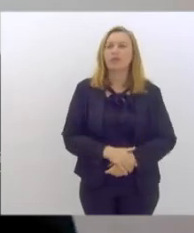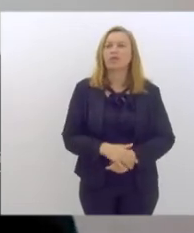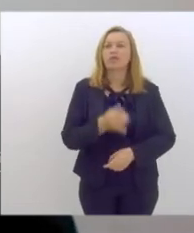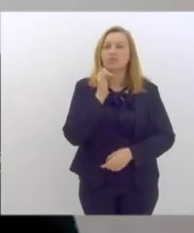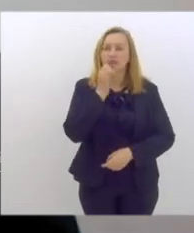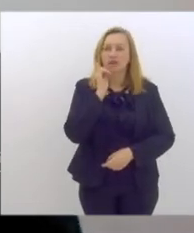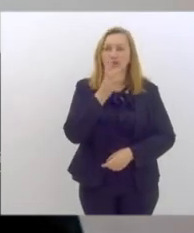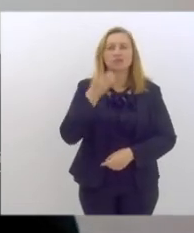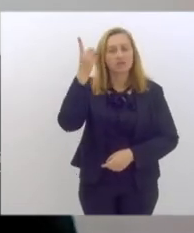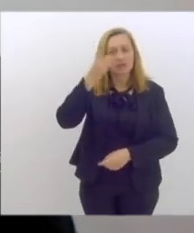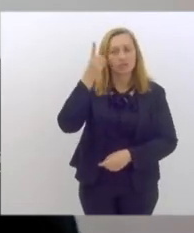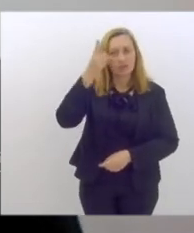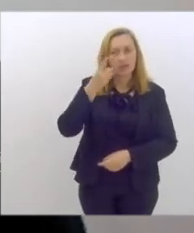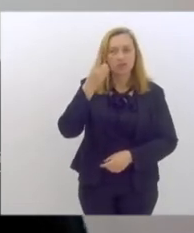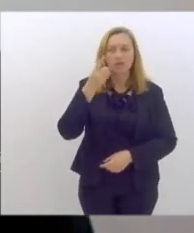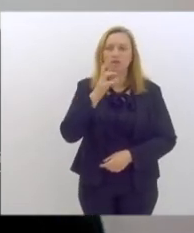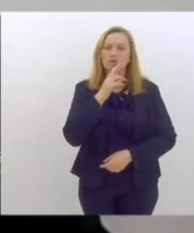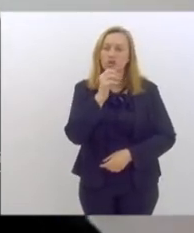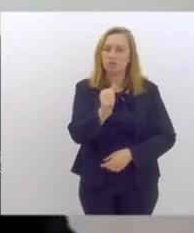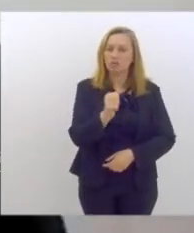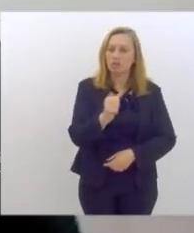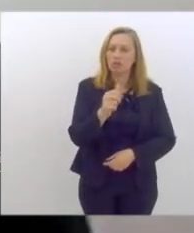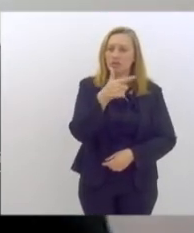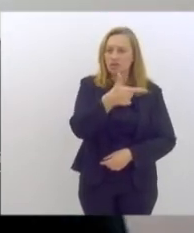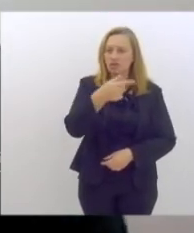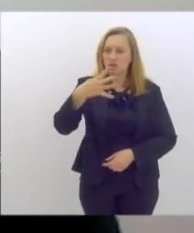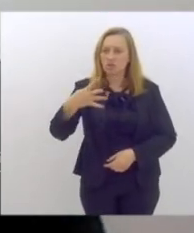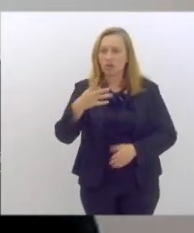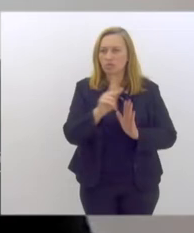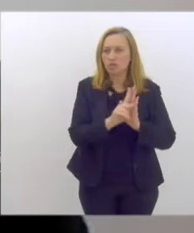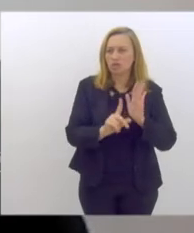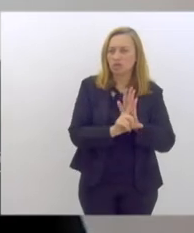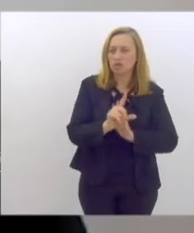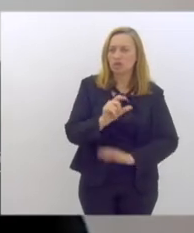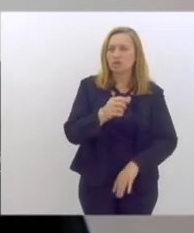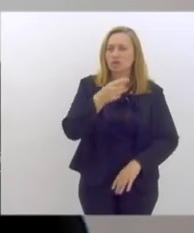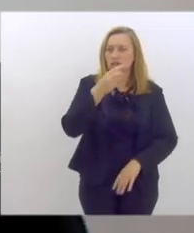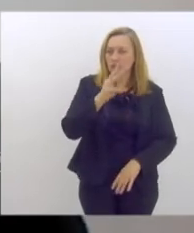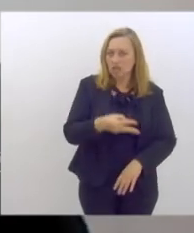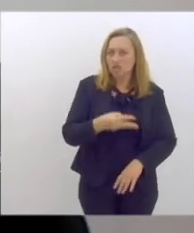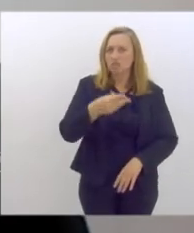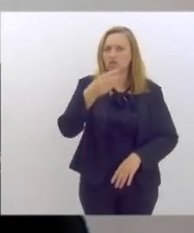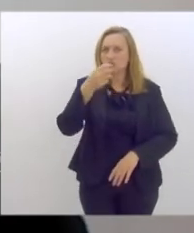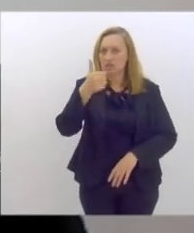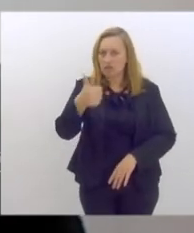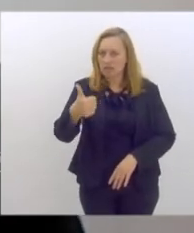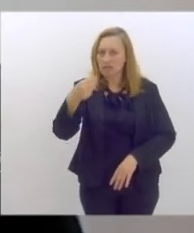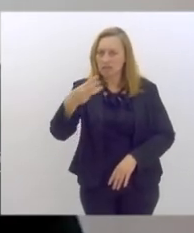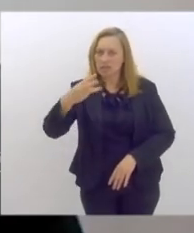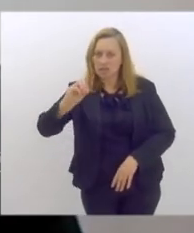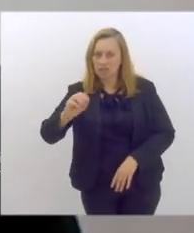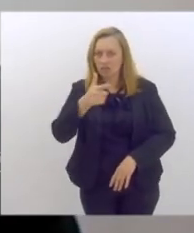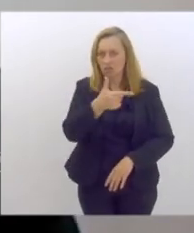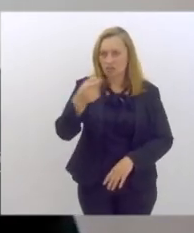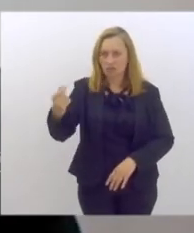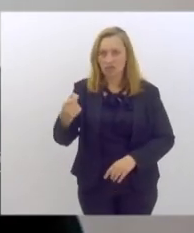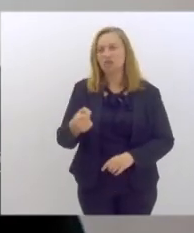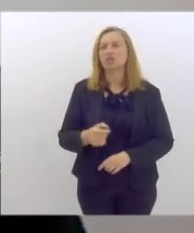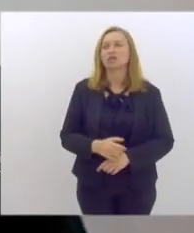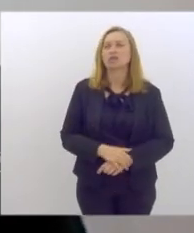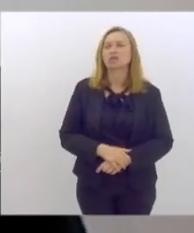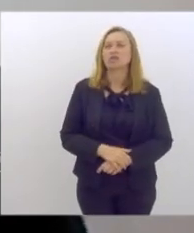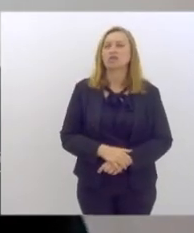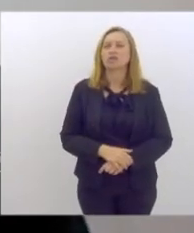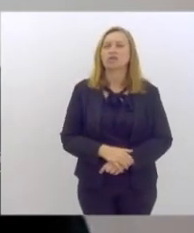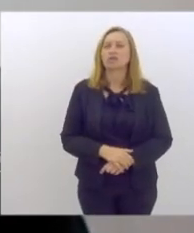relatoria do deputado Rodrigo Amorim 24 da pauta projeto de lei nº 3132 1020